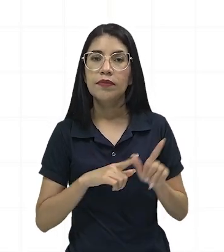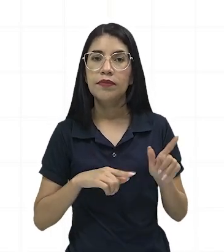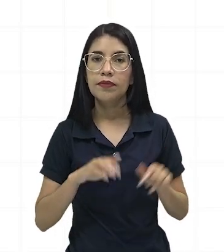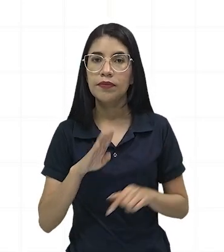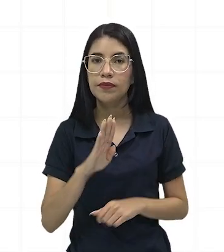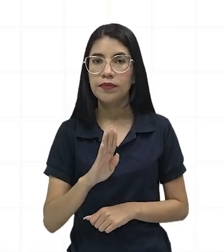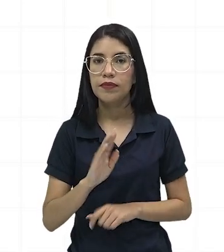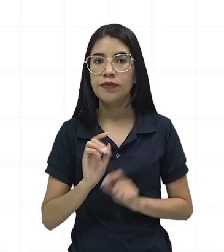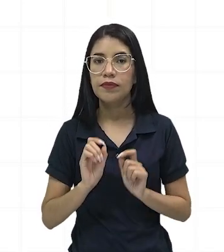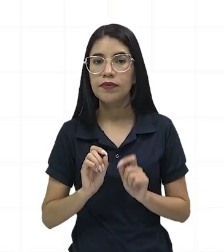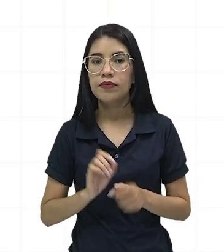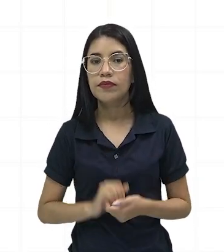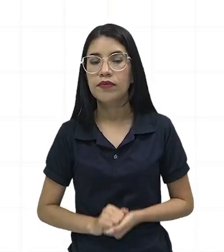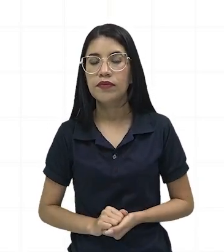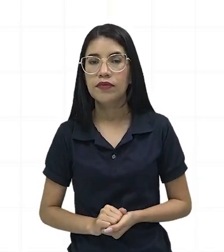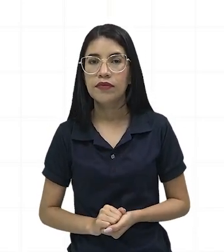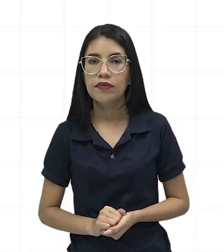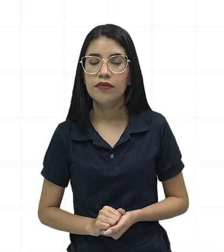B,